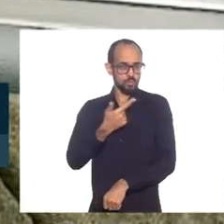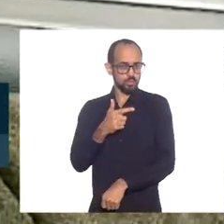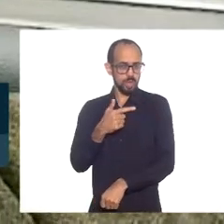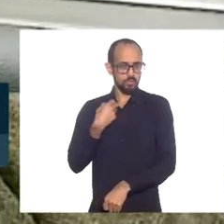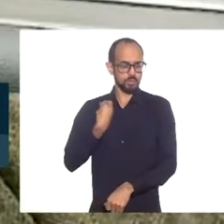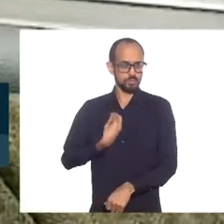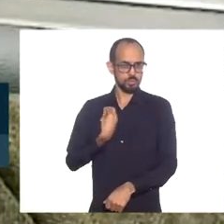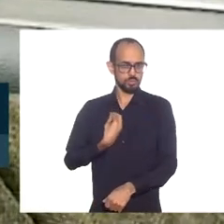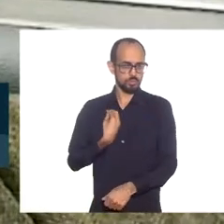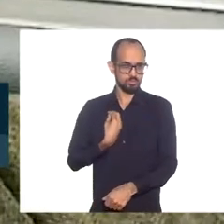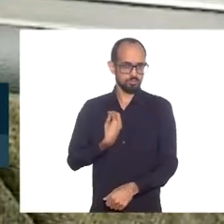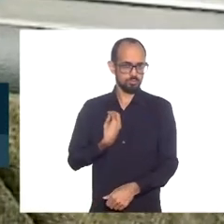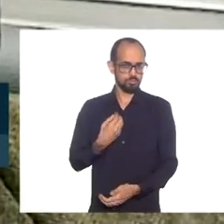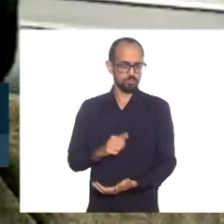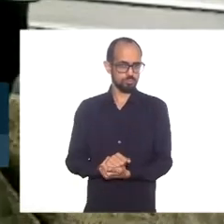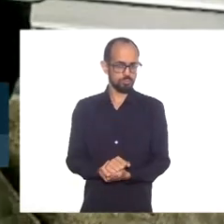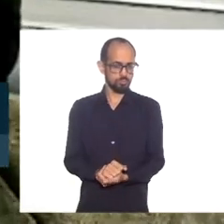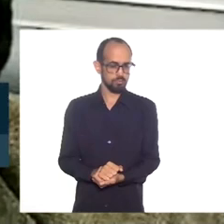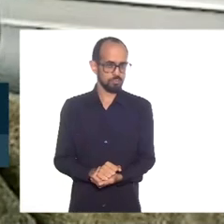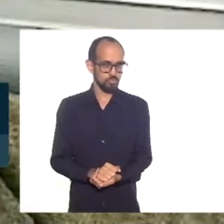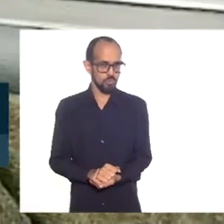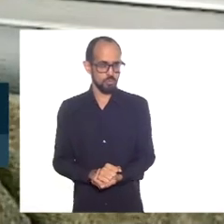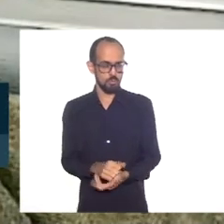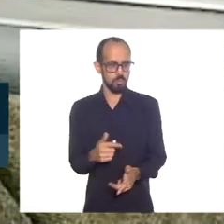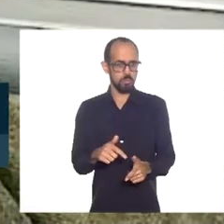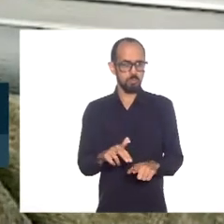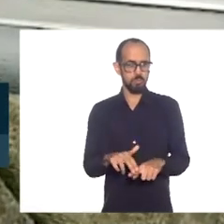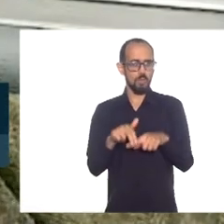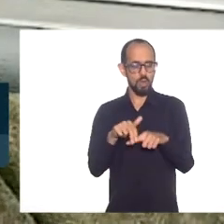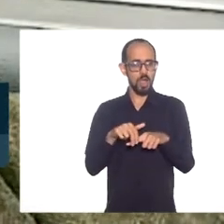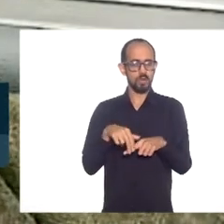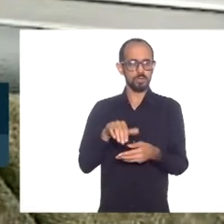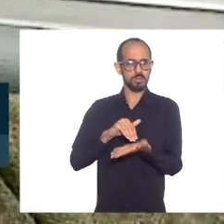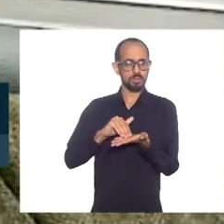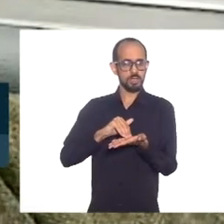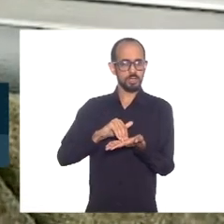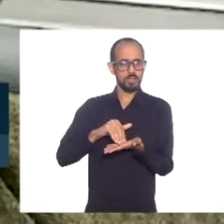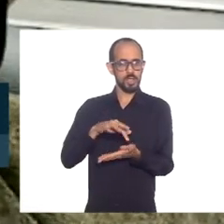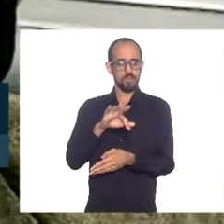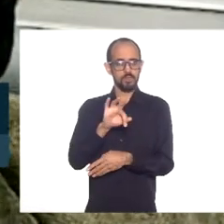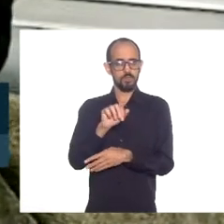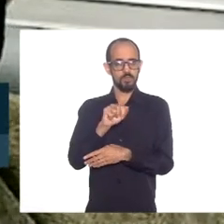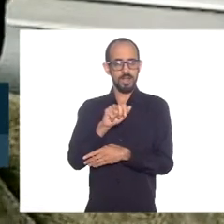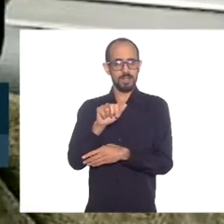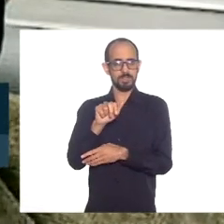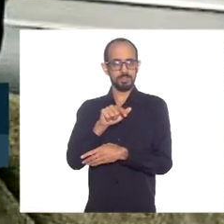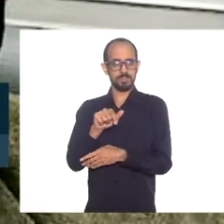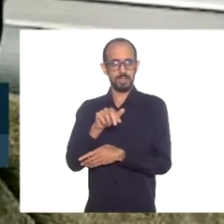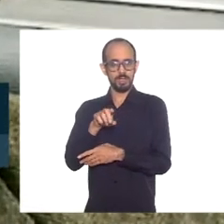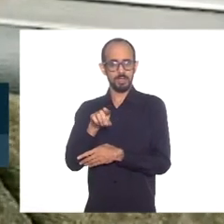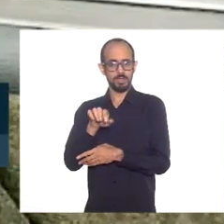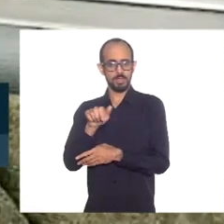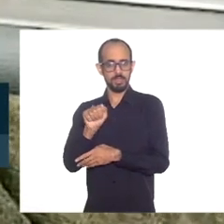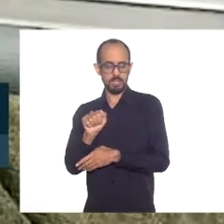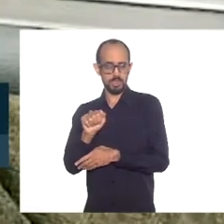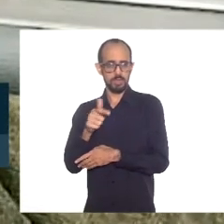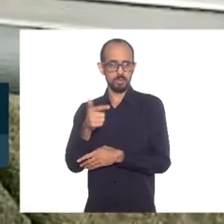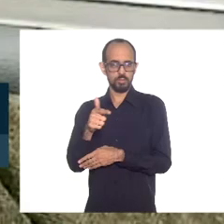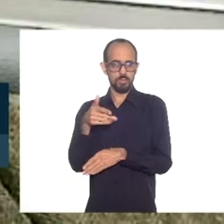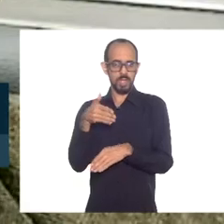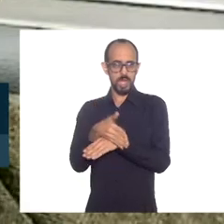ocorrendo, pela Secretaria de Fazenda não ter acesso ao banco de